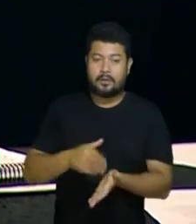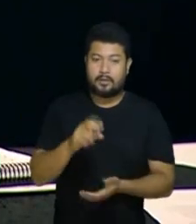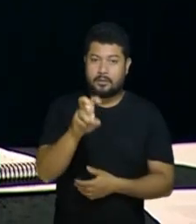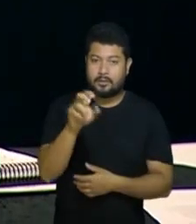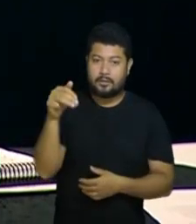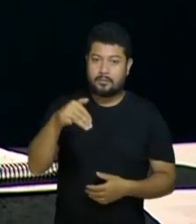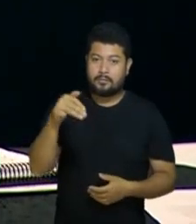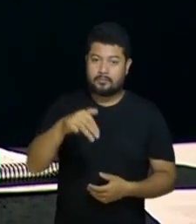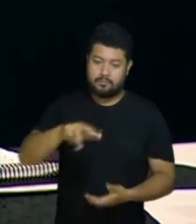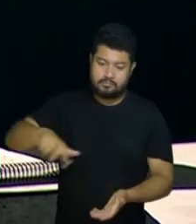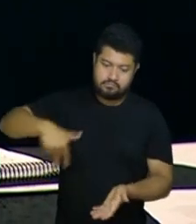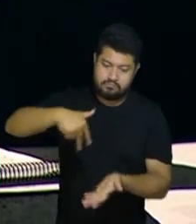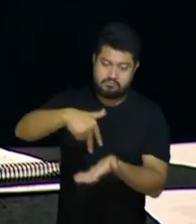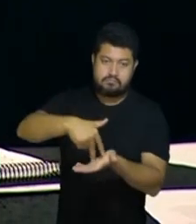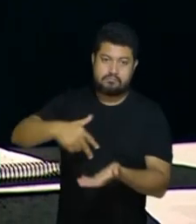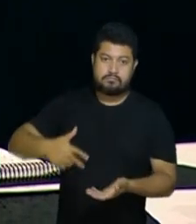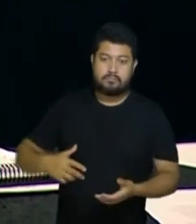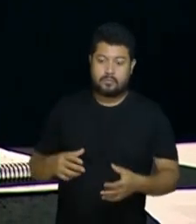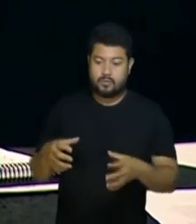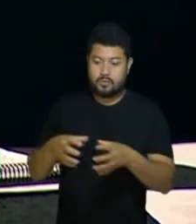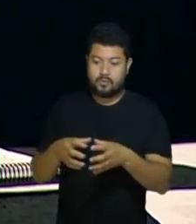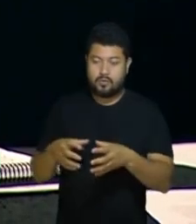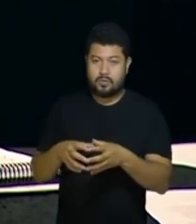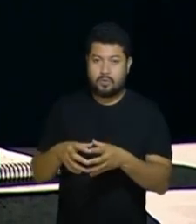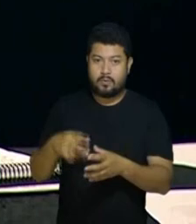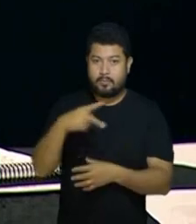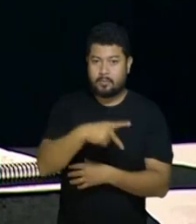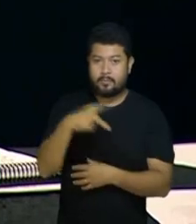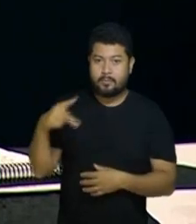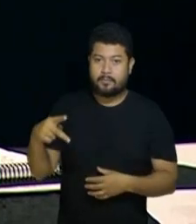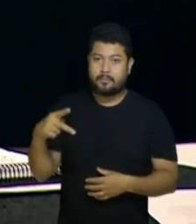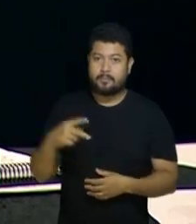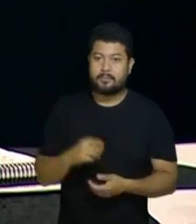para uso da palavra o Partido Progressista.